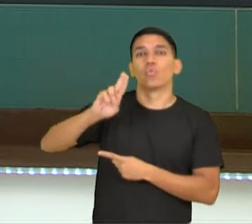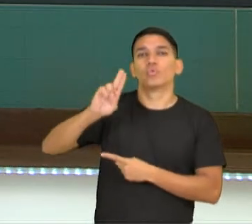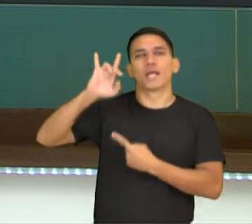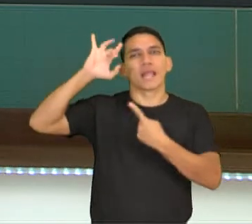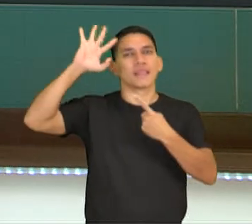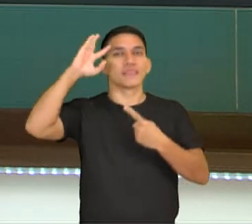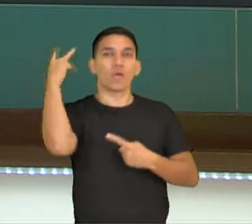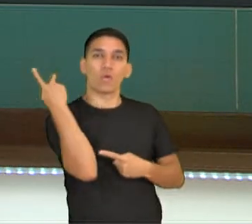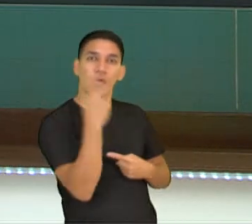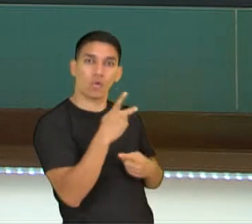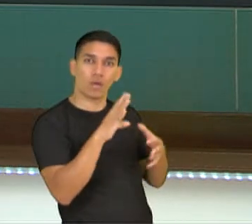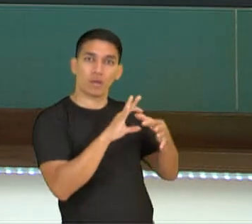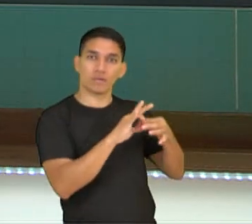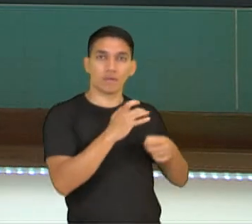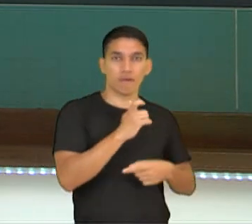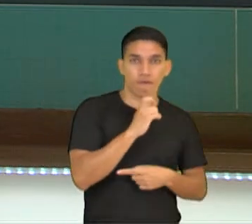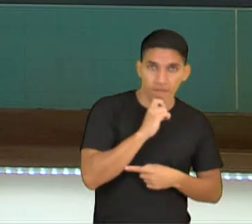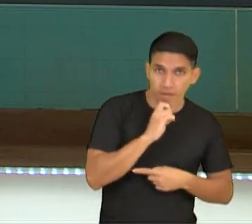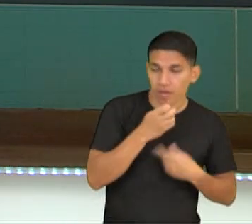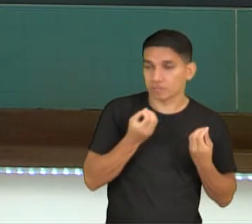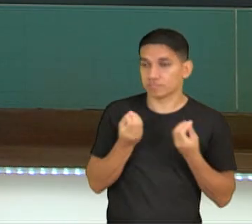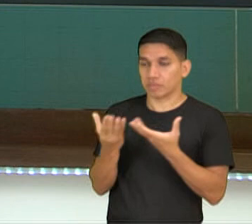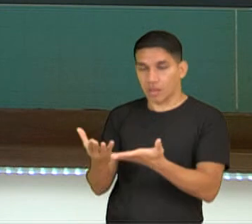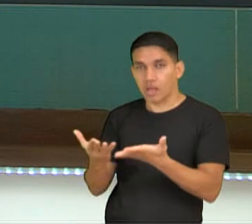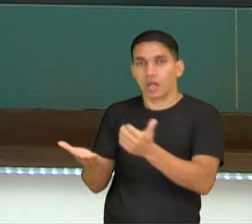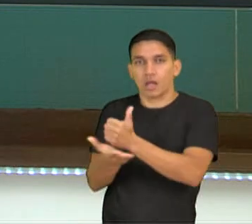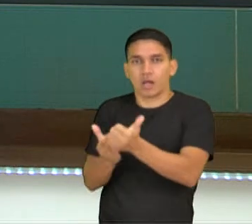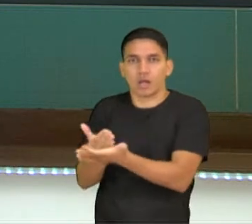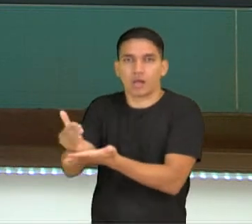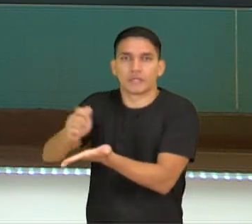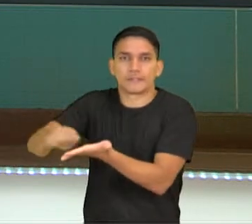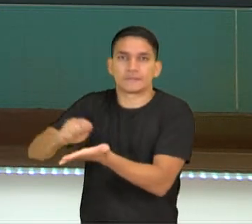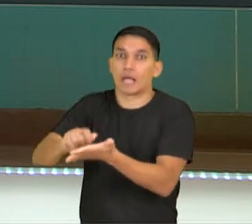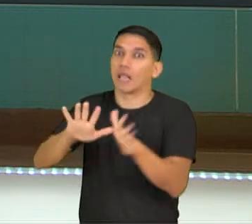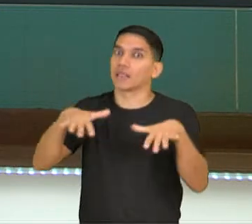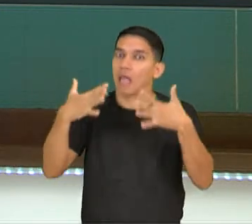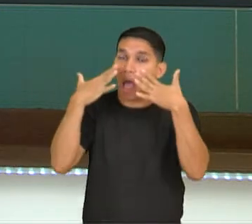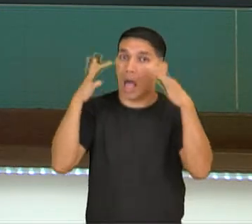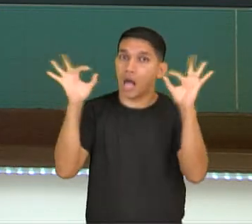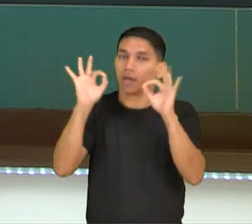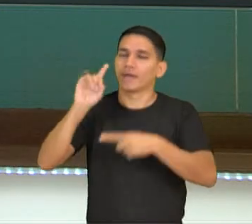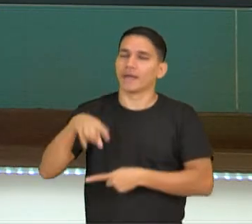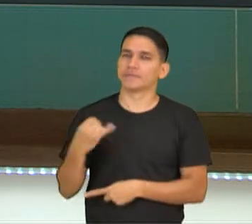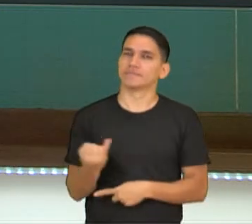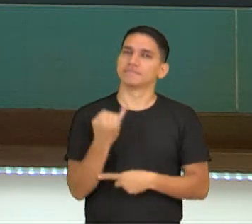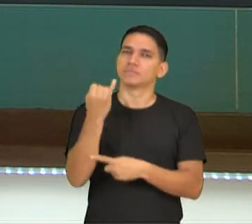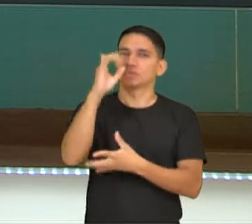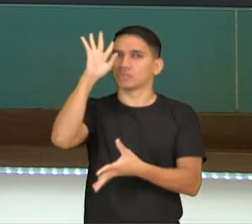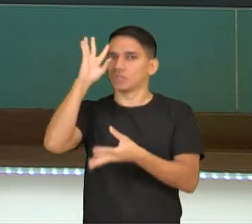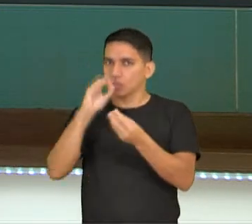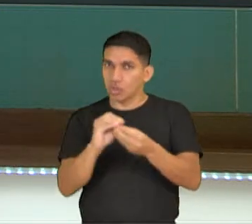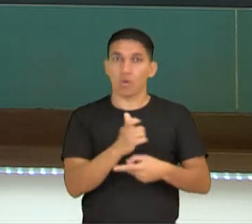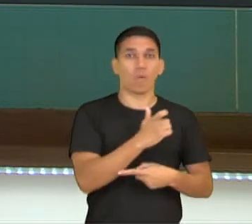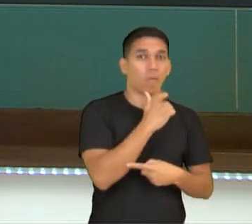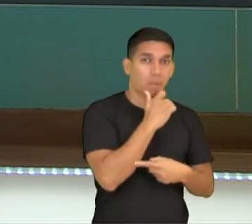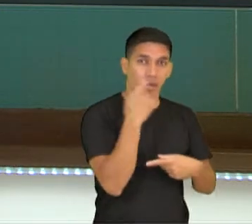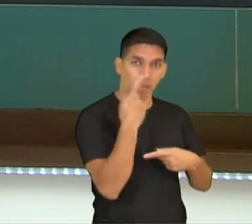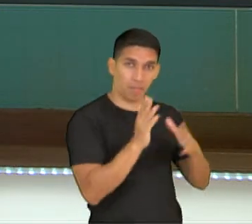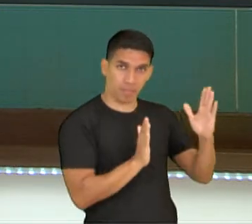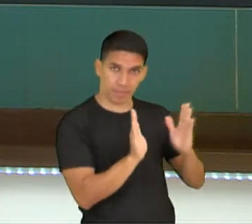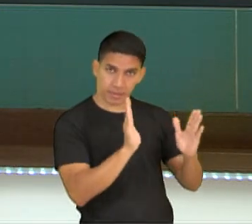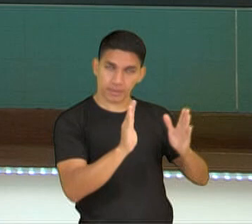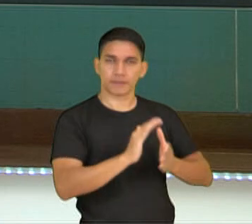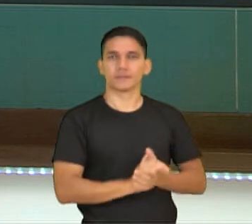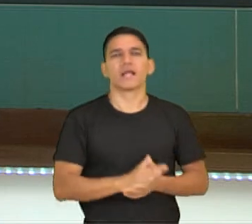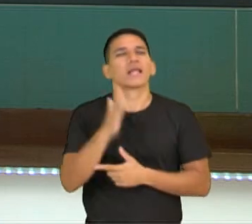como base para os seus escritos. Então, fique ligado, porque é muito importante entender o Platão nesse período. Entender,